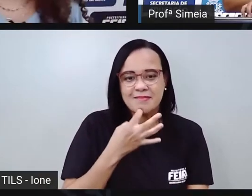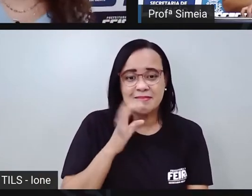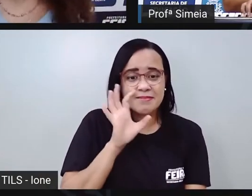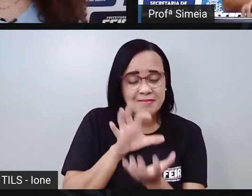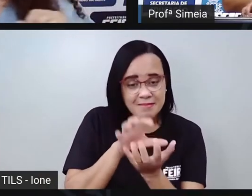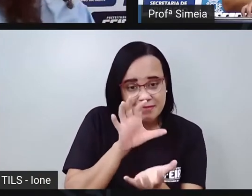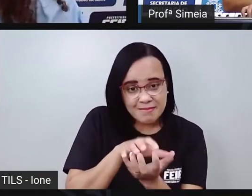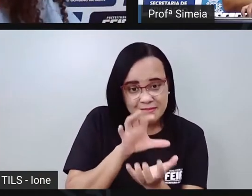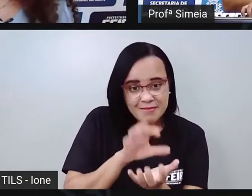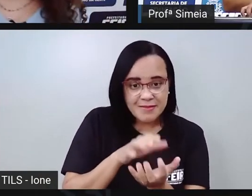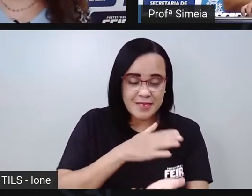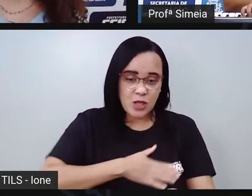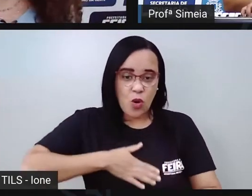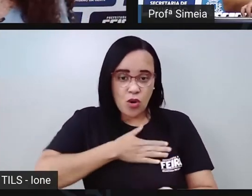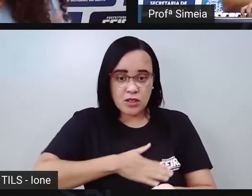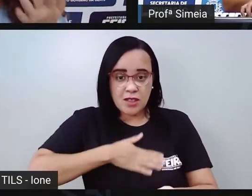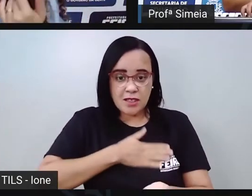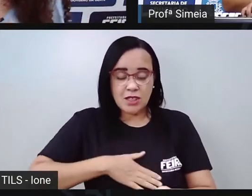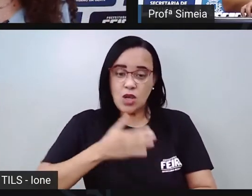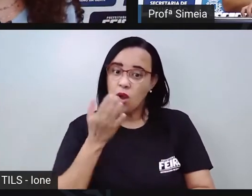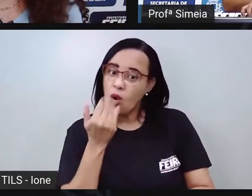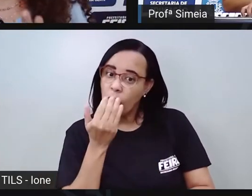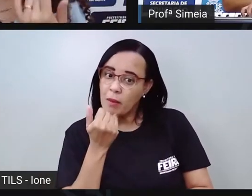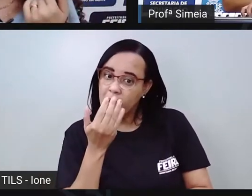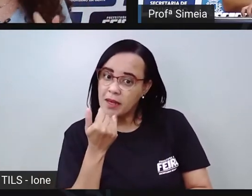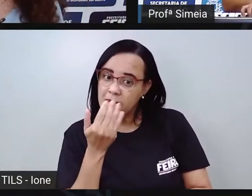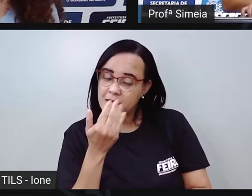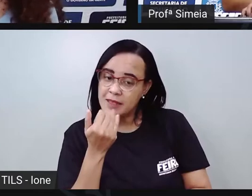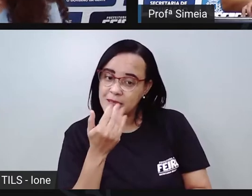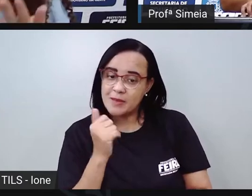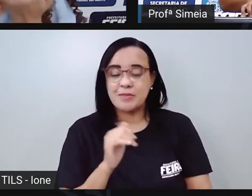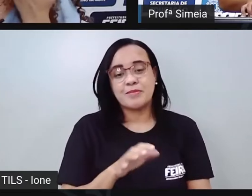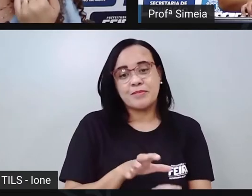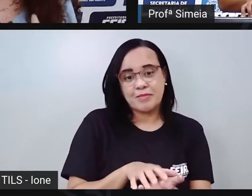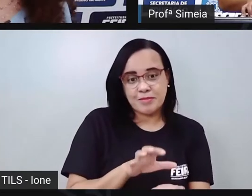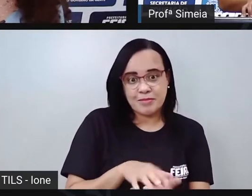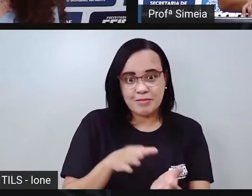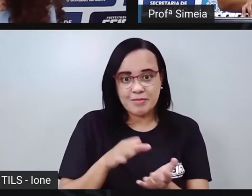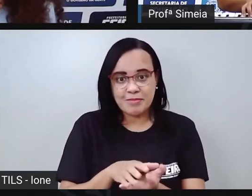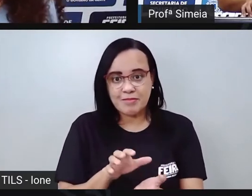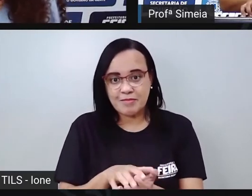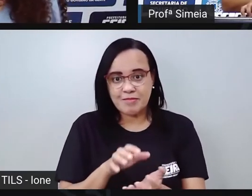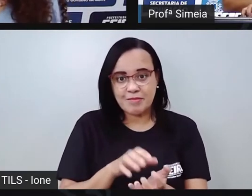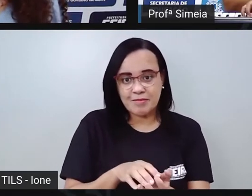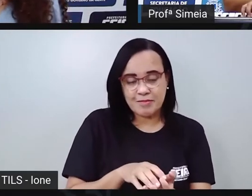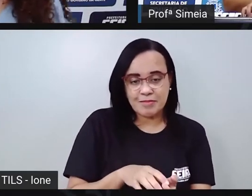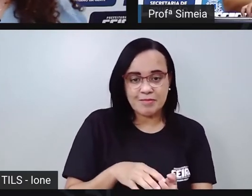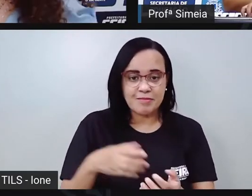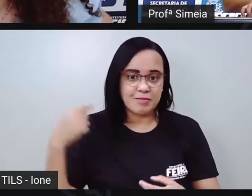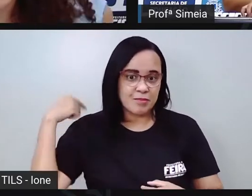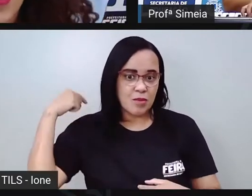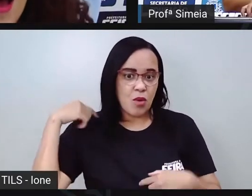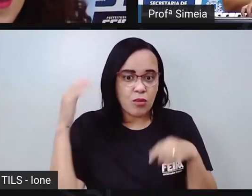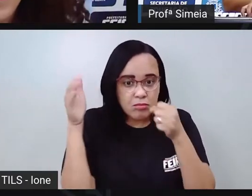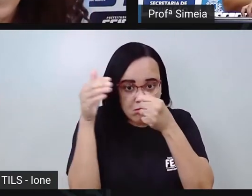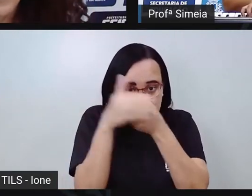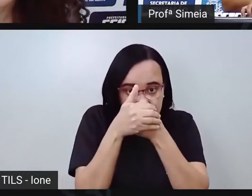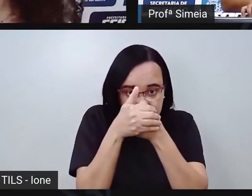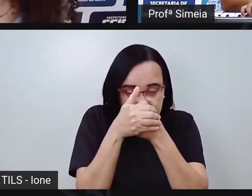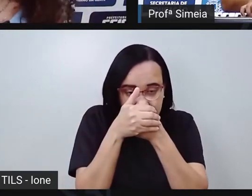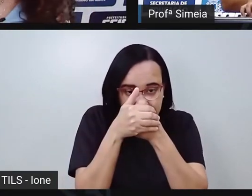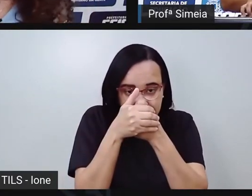jacaré que contraste comer is compra suas costas